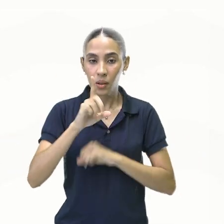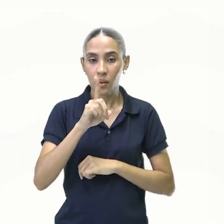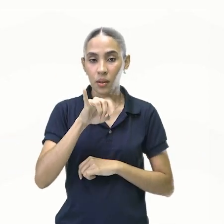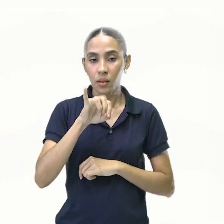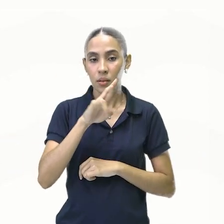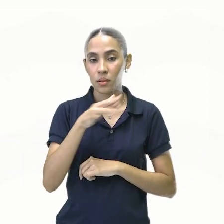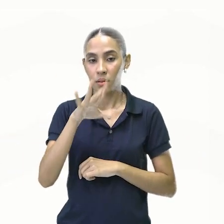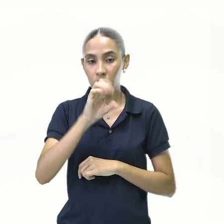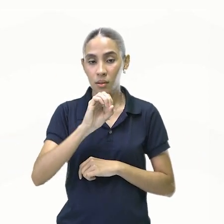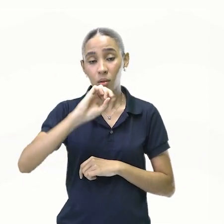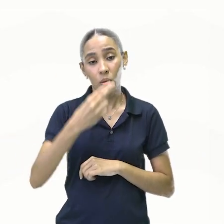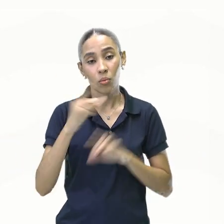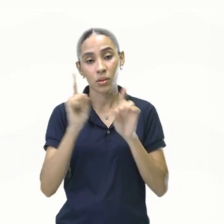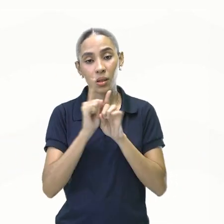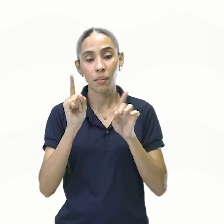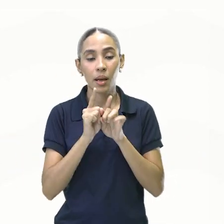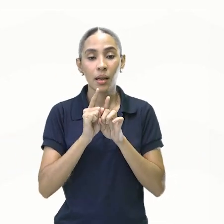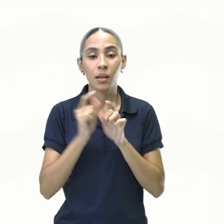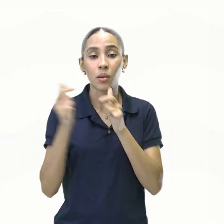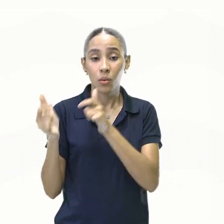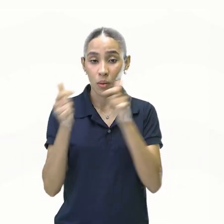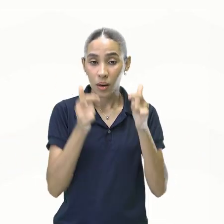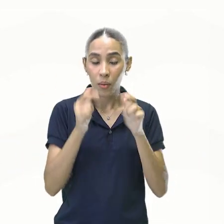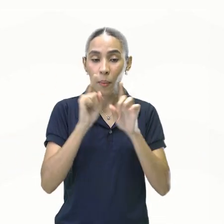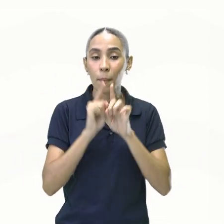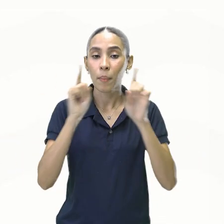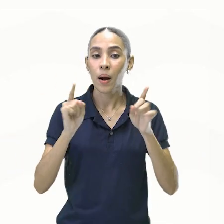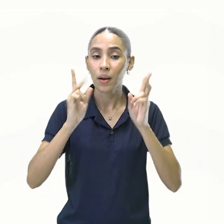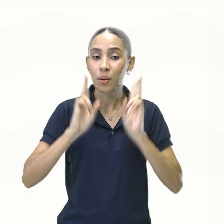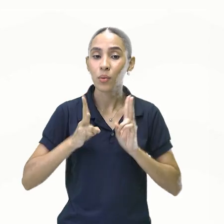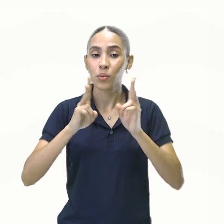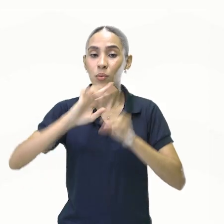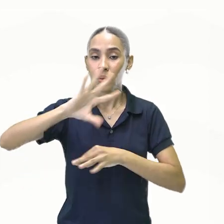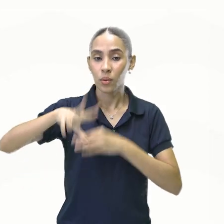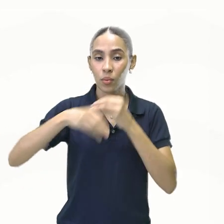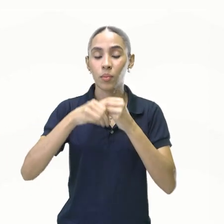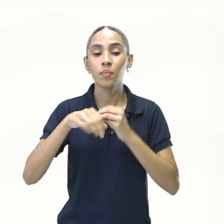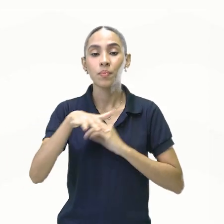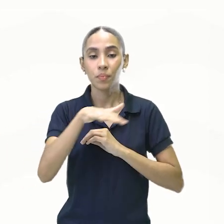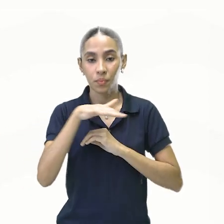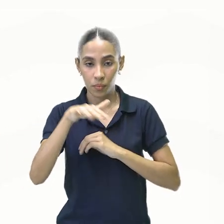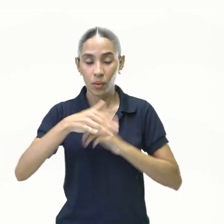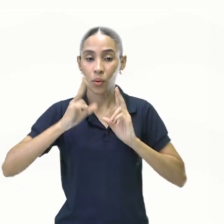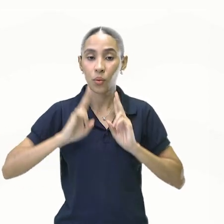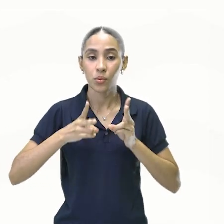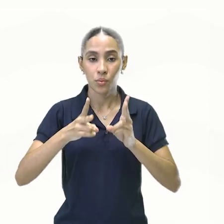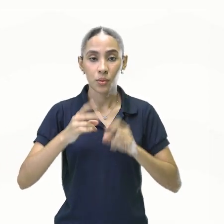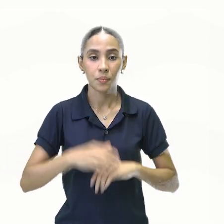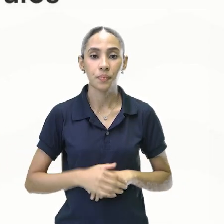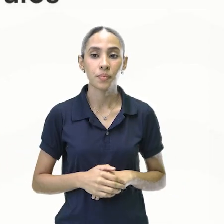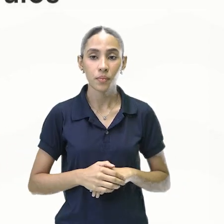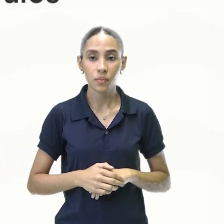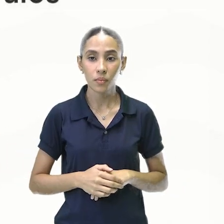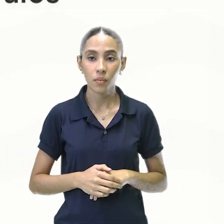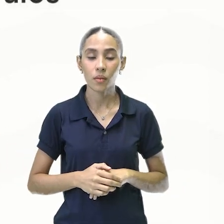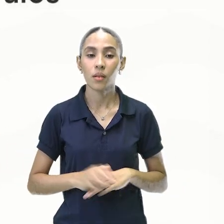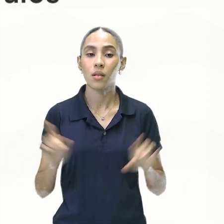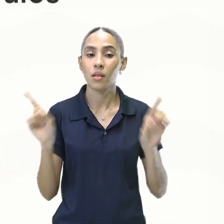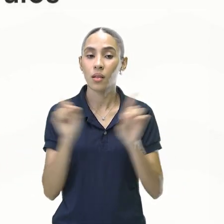muda a direção ou sentido, mas continua no mesmo meio de